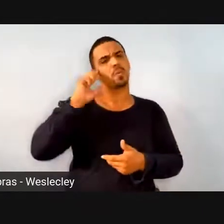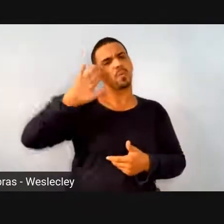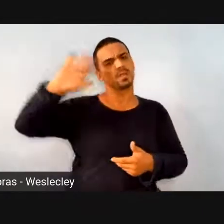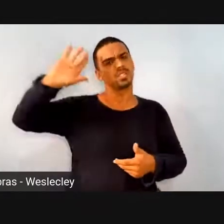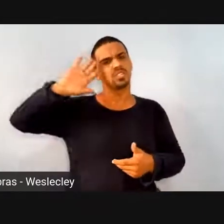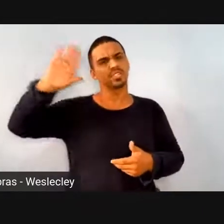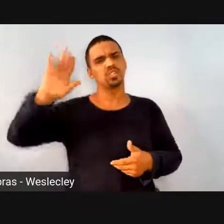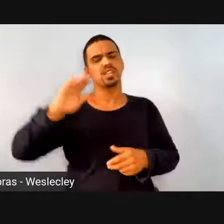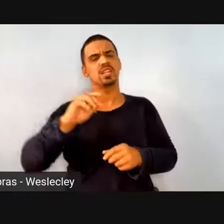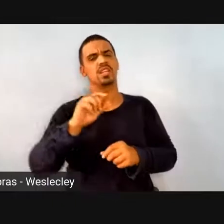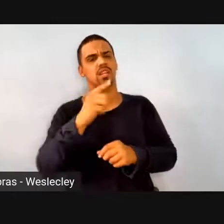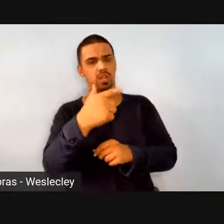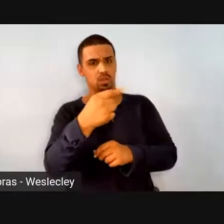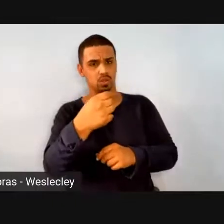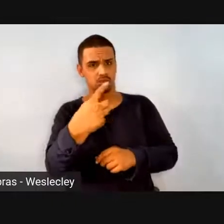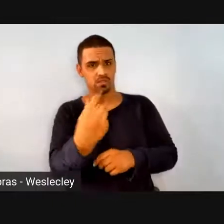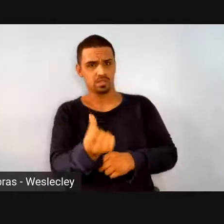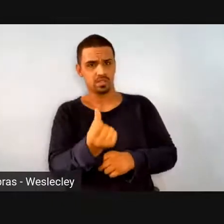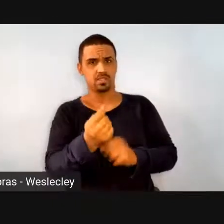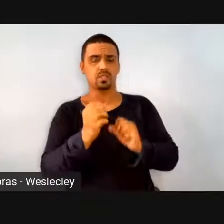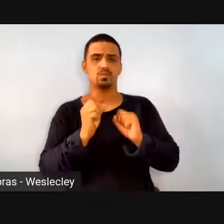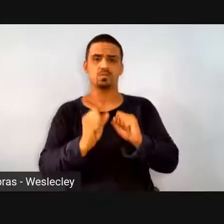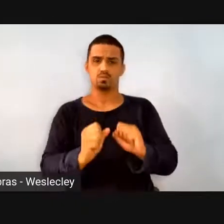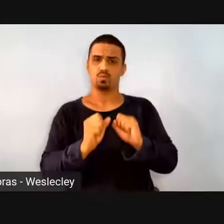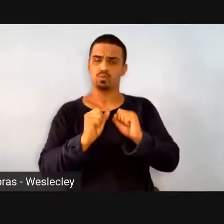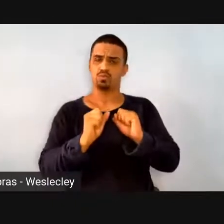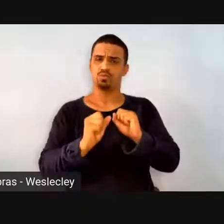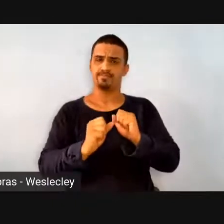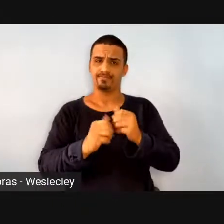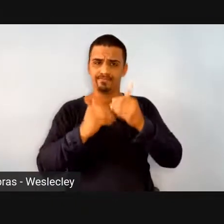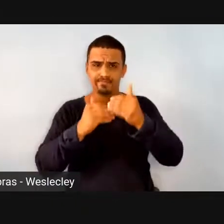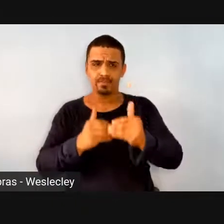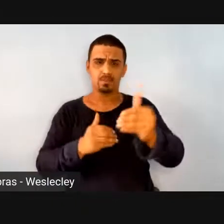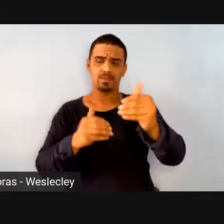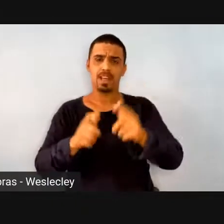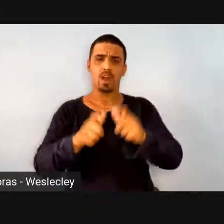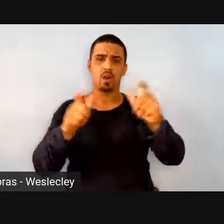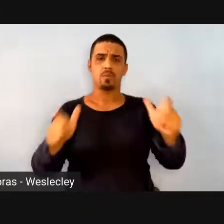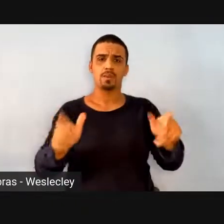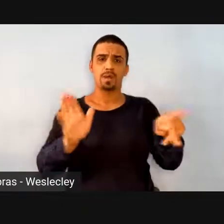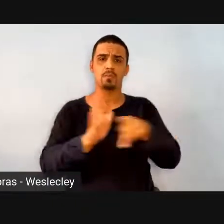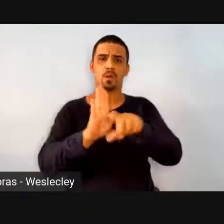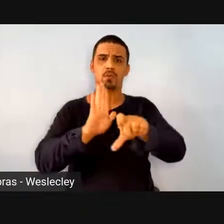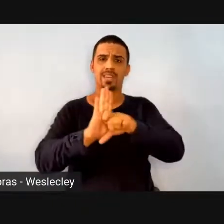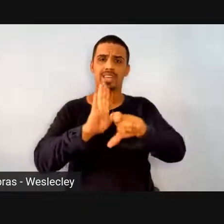2016 é que isso tenderia a aumentar o peso da criminalidade urbana organizada.